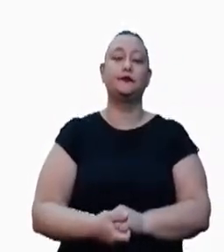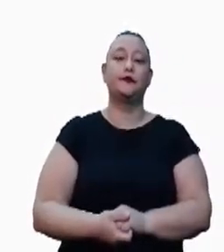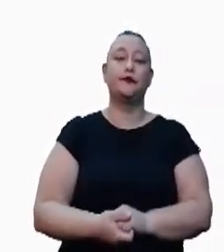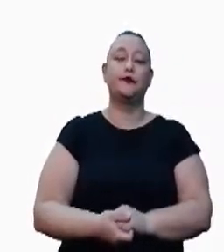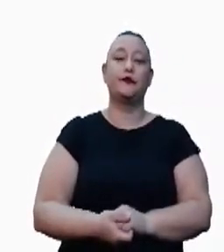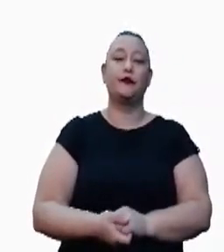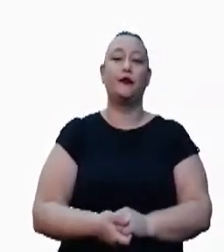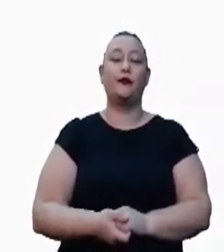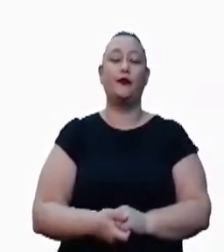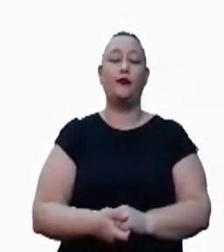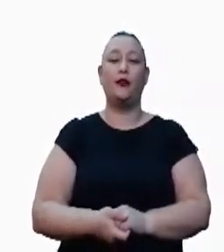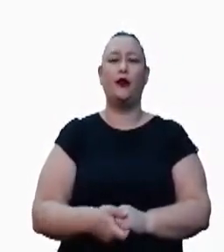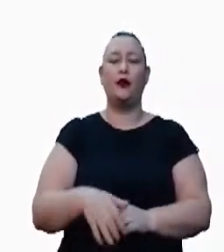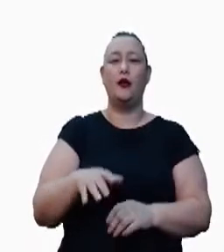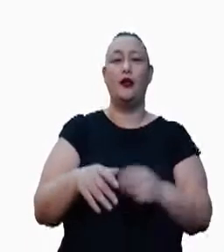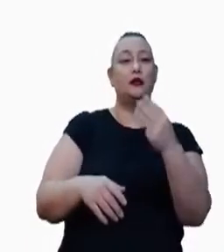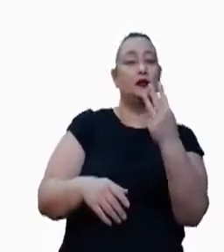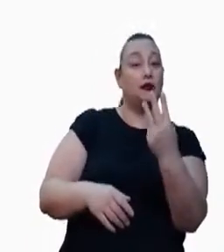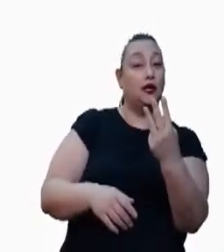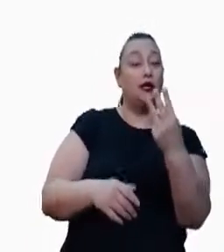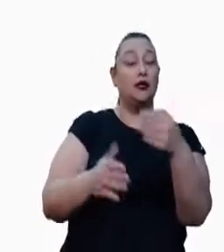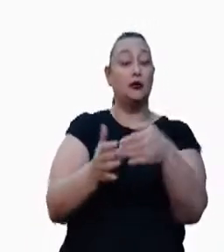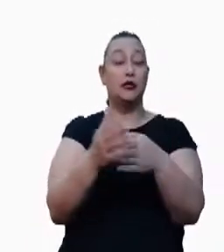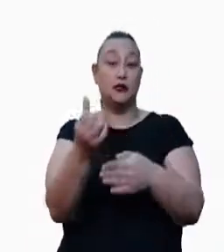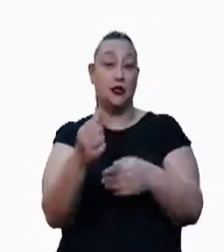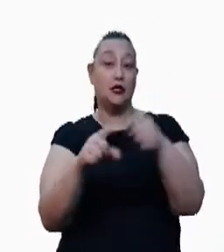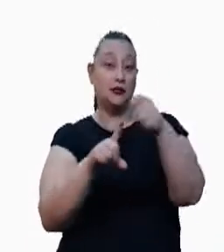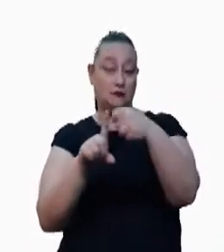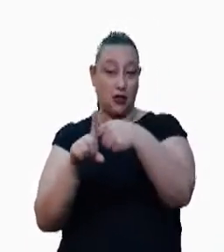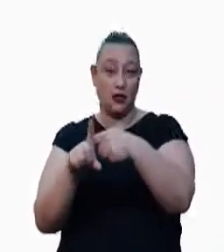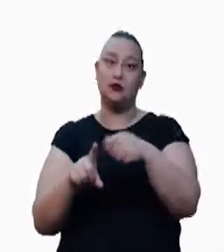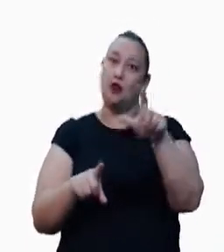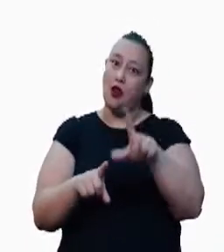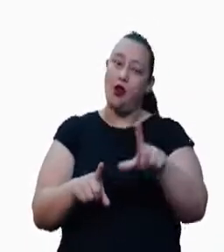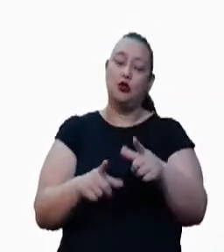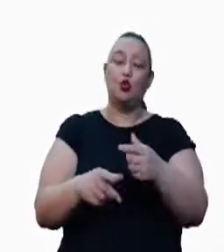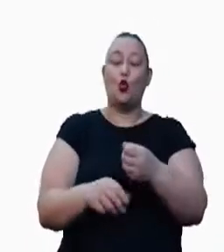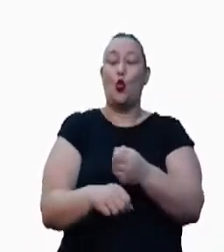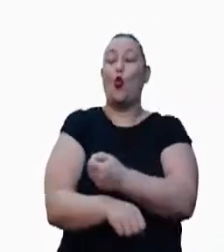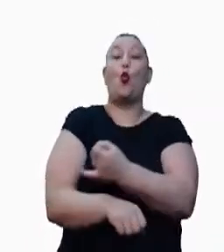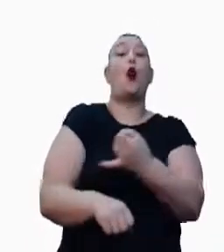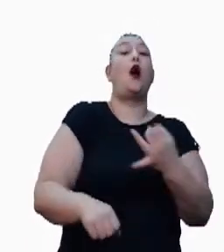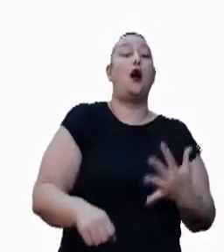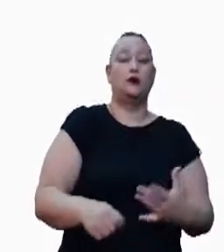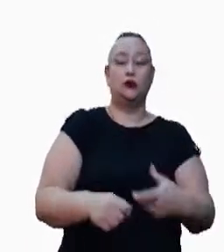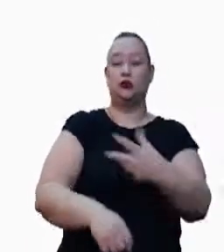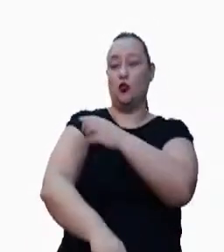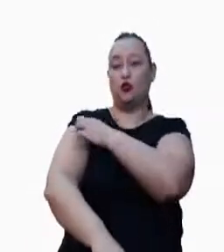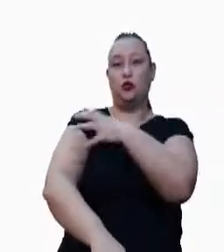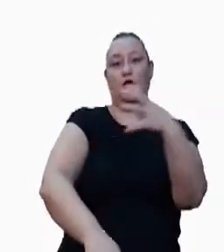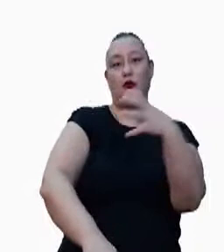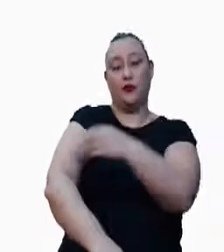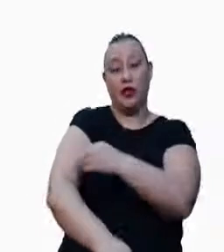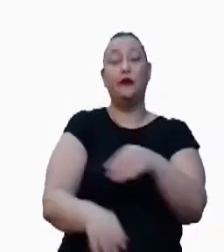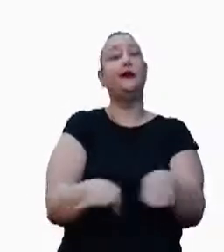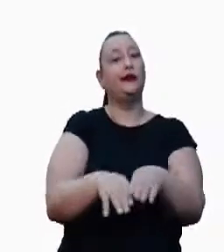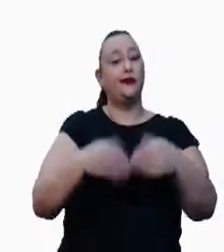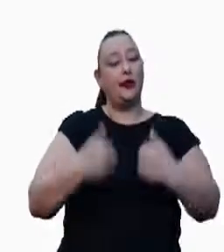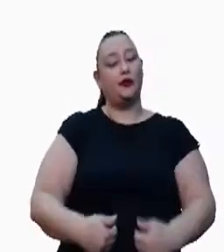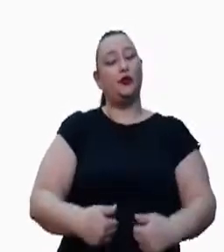ação dela dura de 3 a 6 meses, dependendo, claro, da quantidade do músculo que foi feito e do organismo da